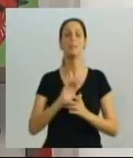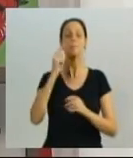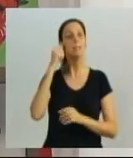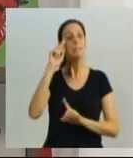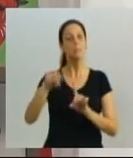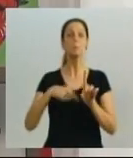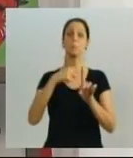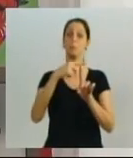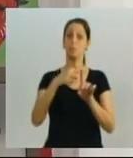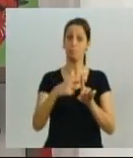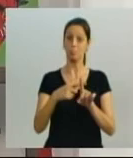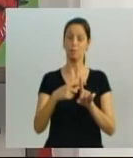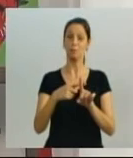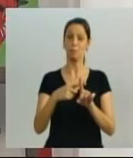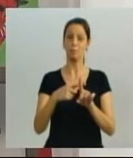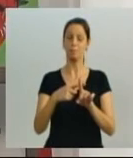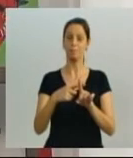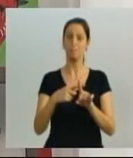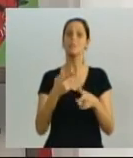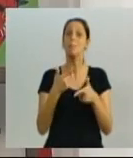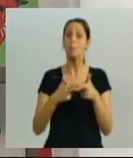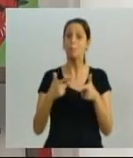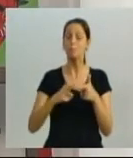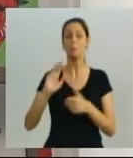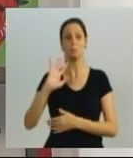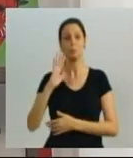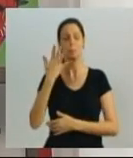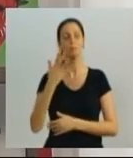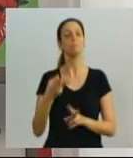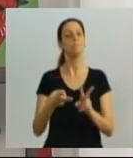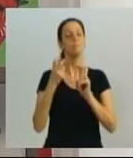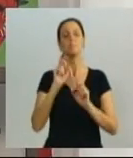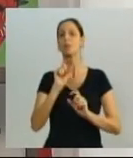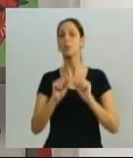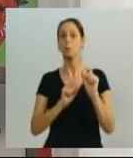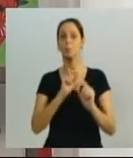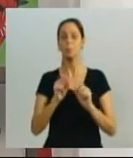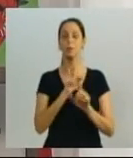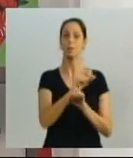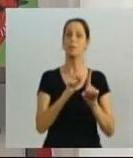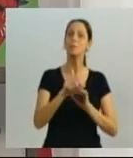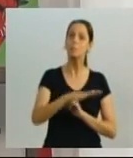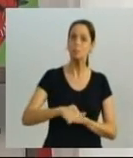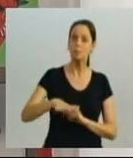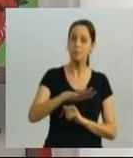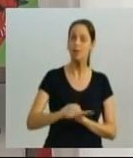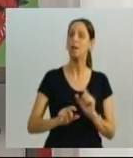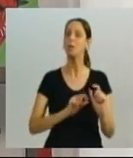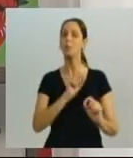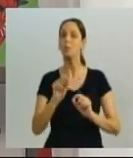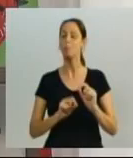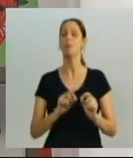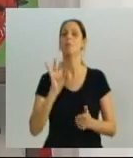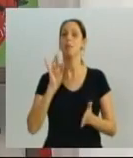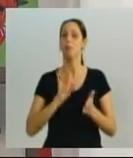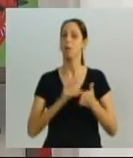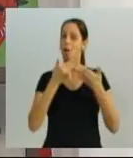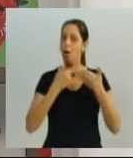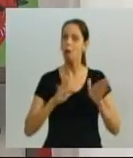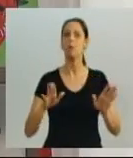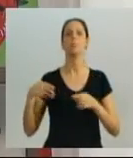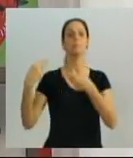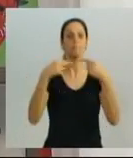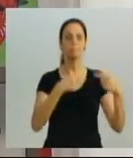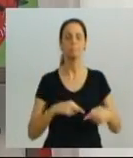positivamente olhando essa situação toda, a gente percebe que a sociedade como um todo está mais aberta à discussão